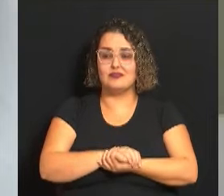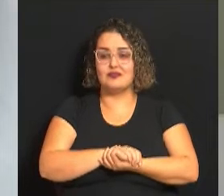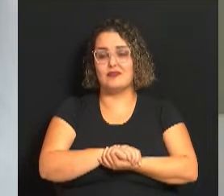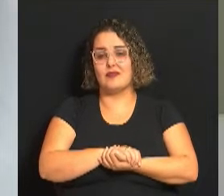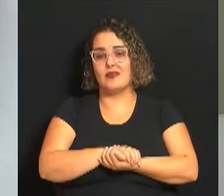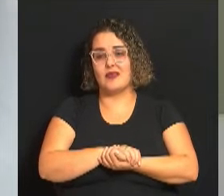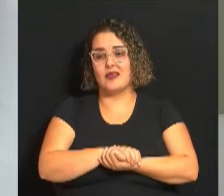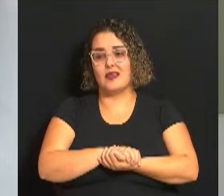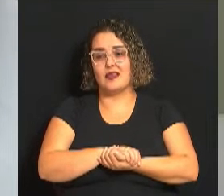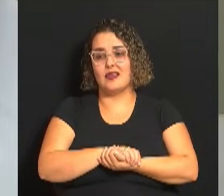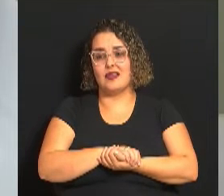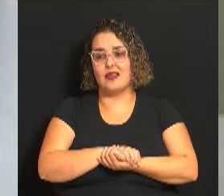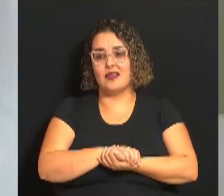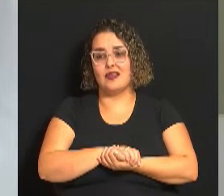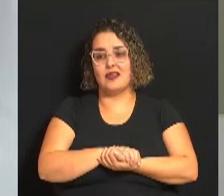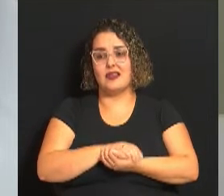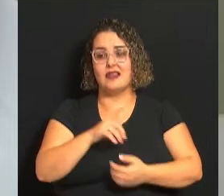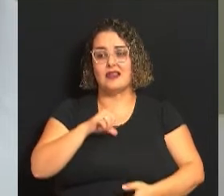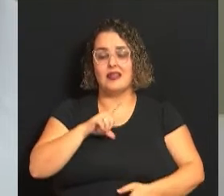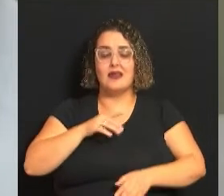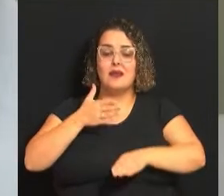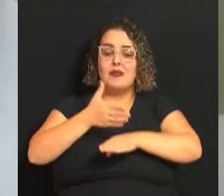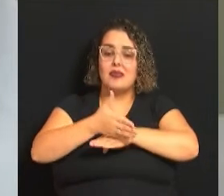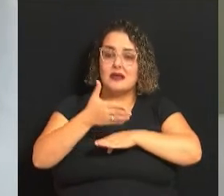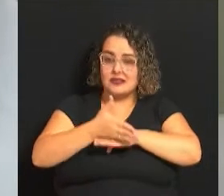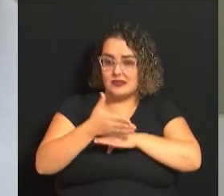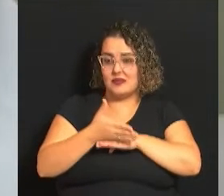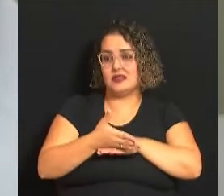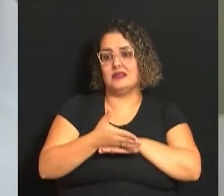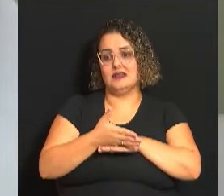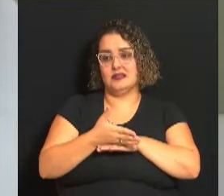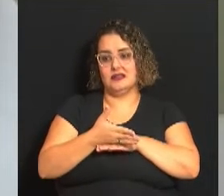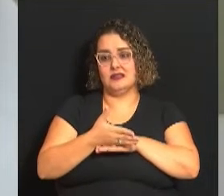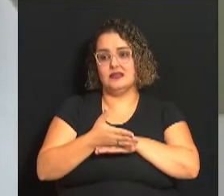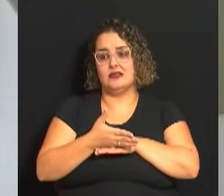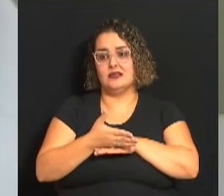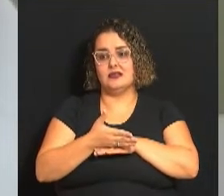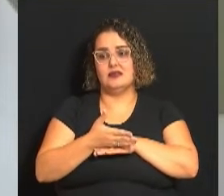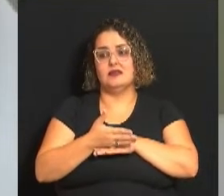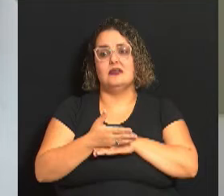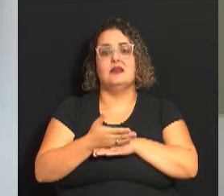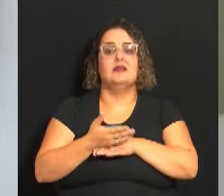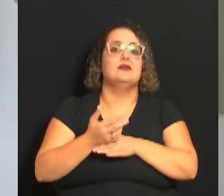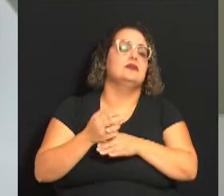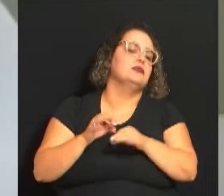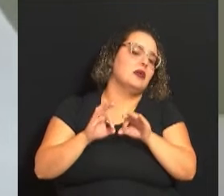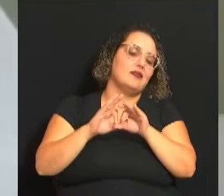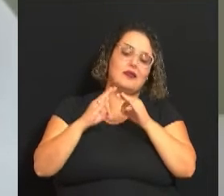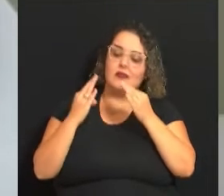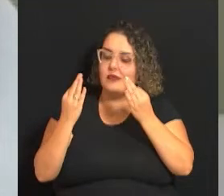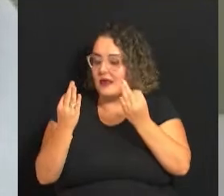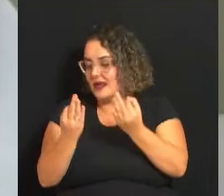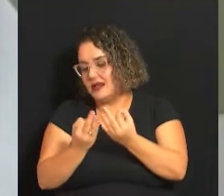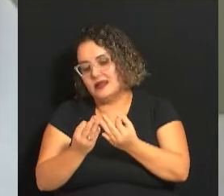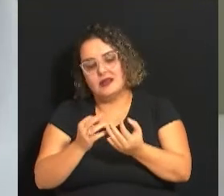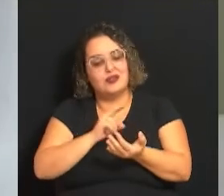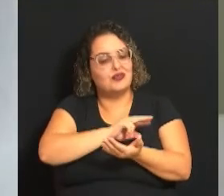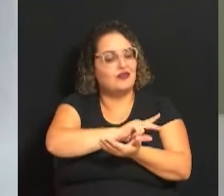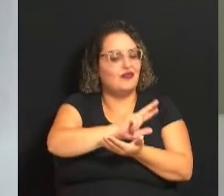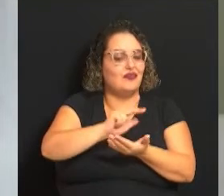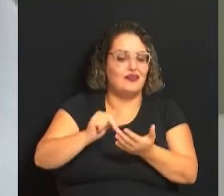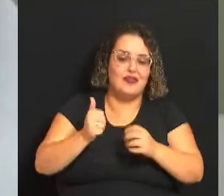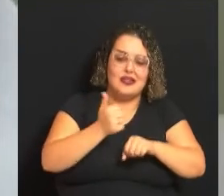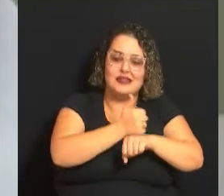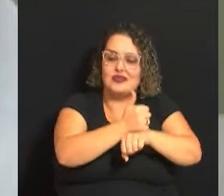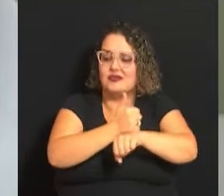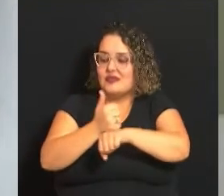tem que ter essa participação de multifamiliar, multiprofissional,